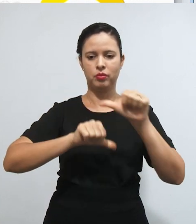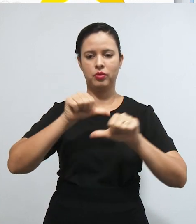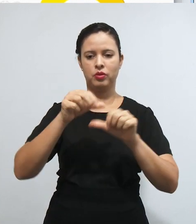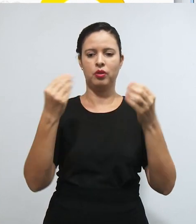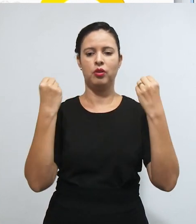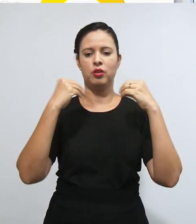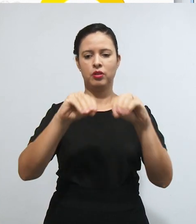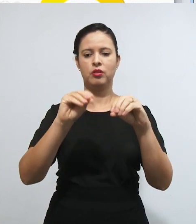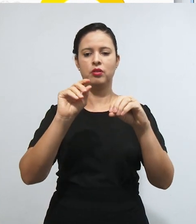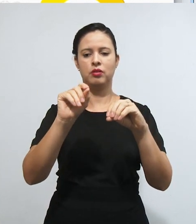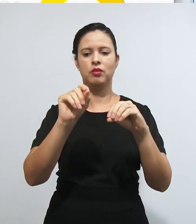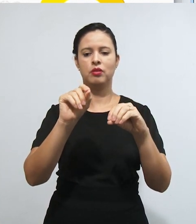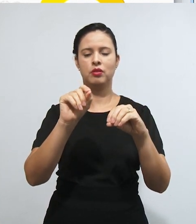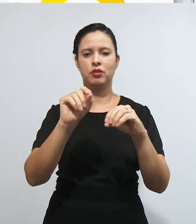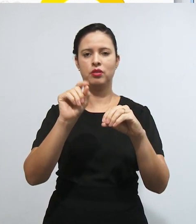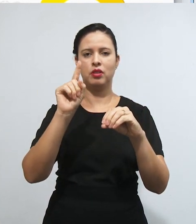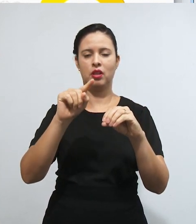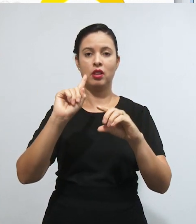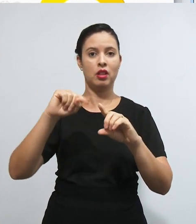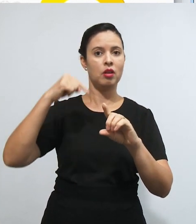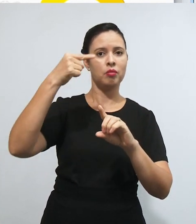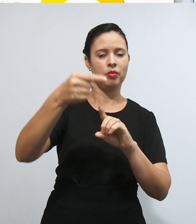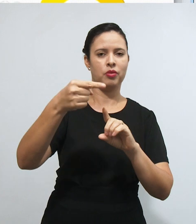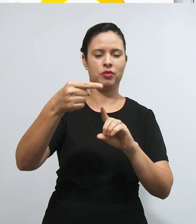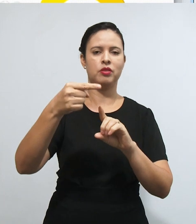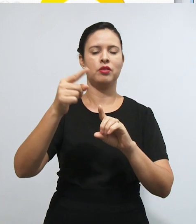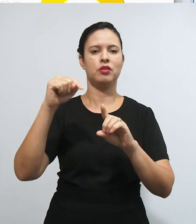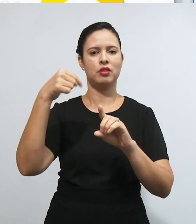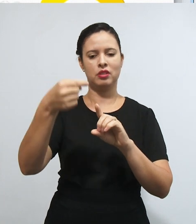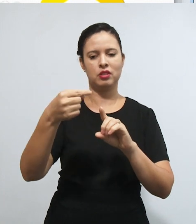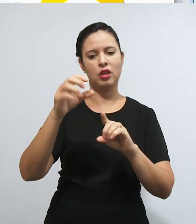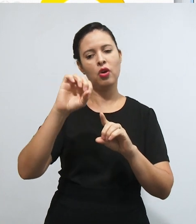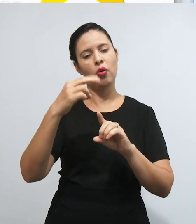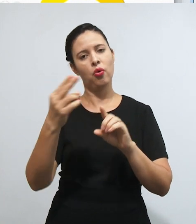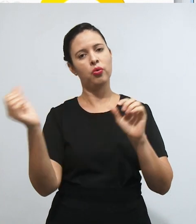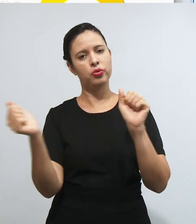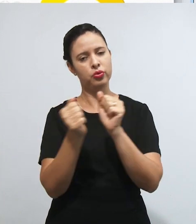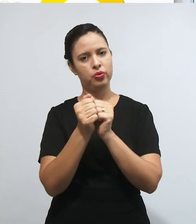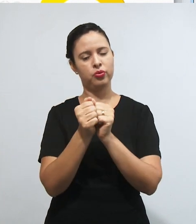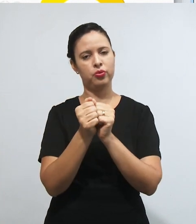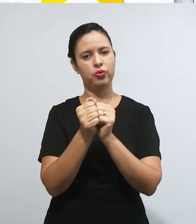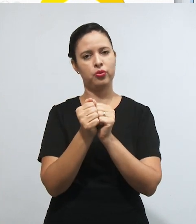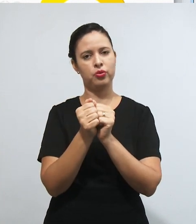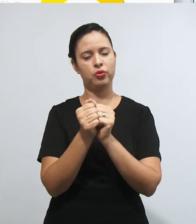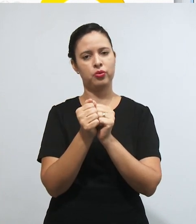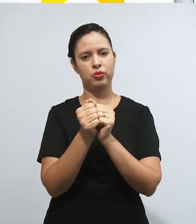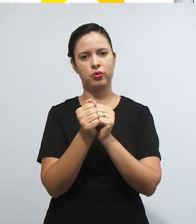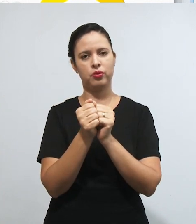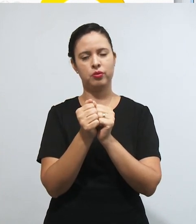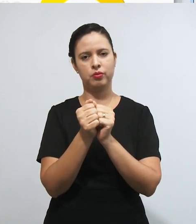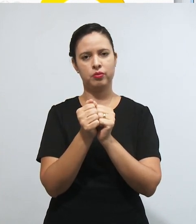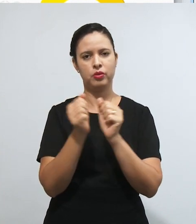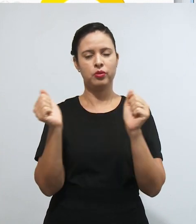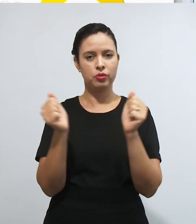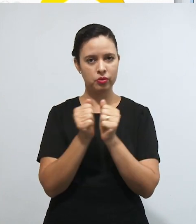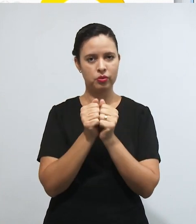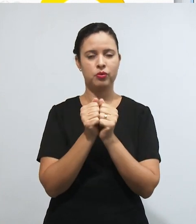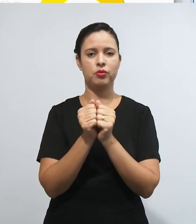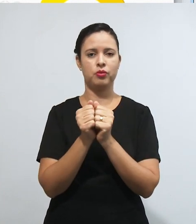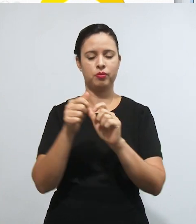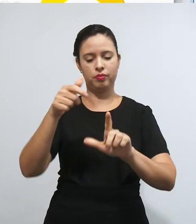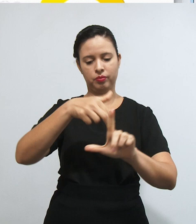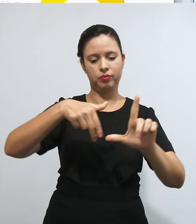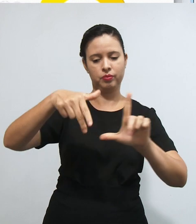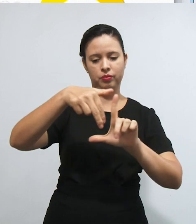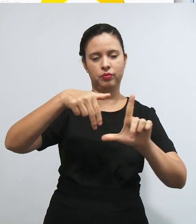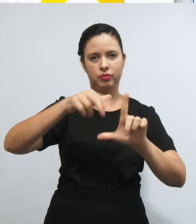aqui após o anterior. Ou então com o anterior. Esse com quer dizer que ele vai entrar junto com a animação da